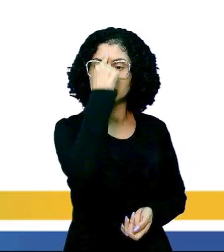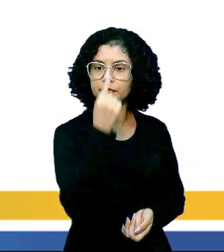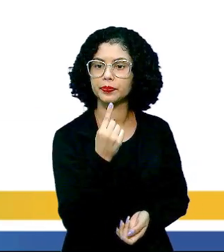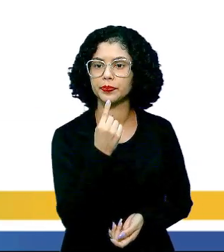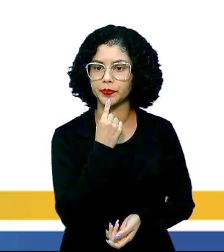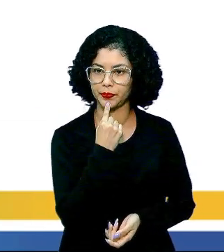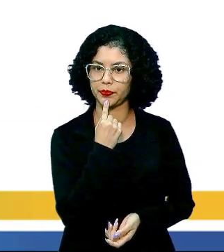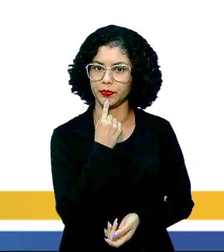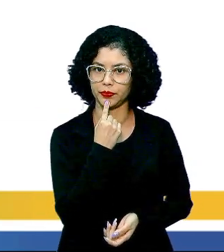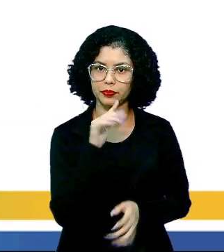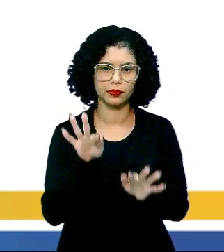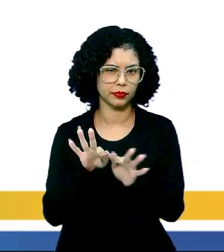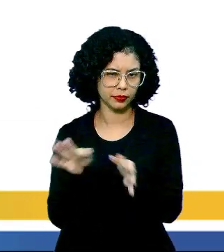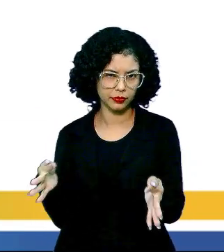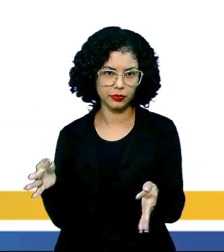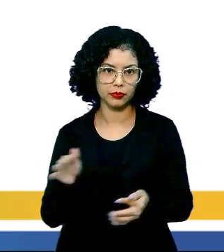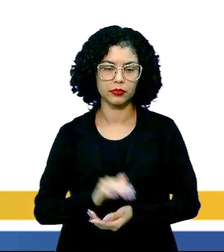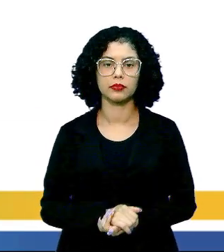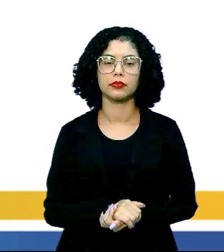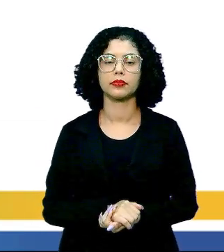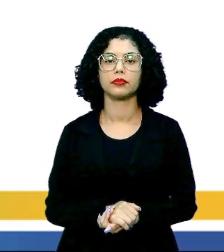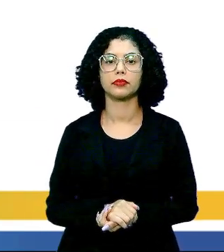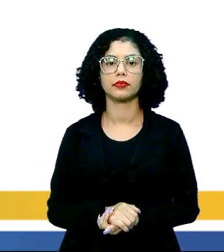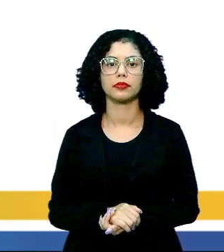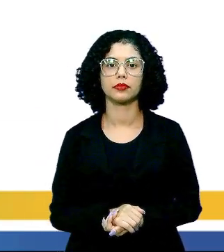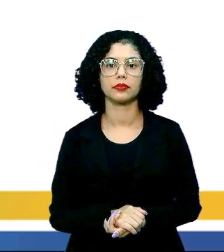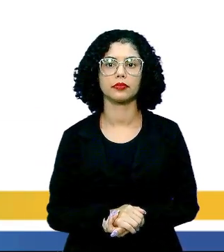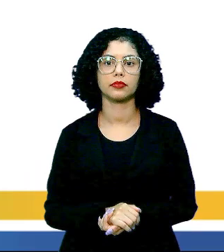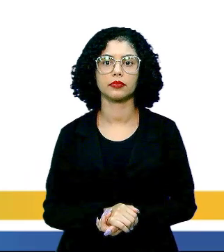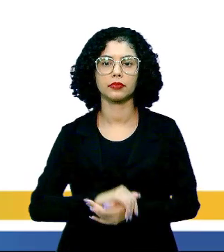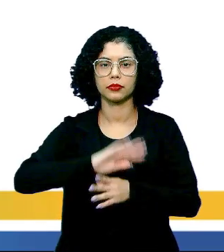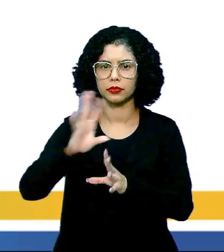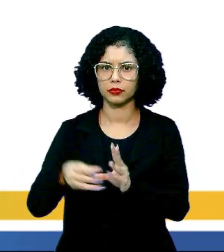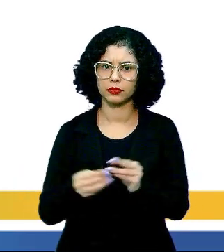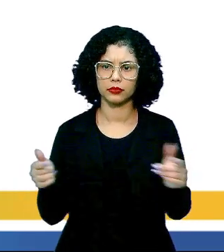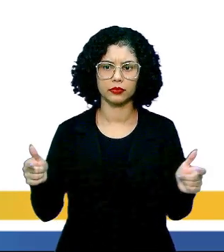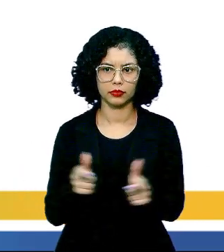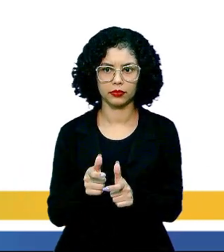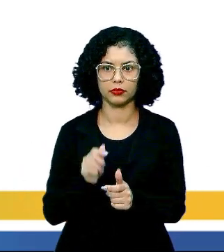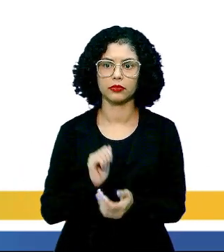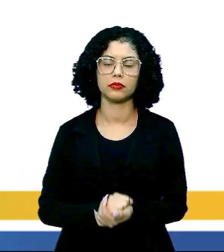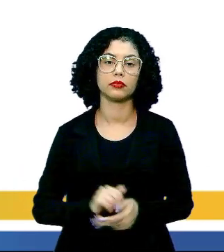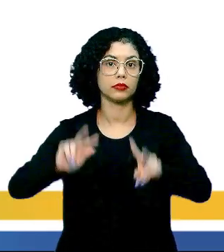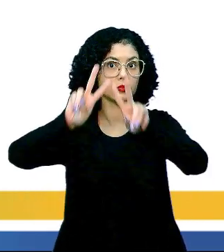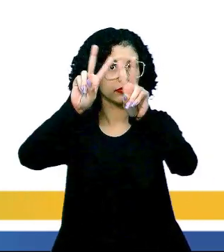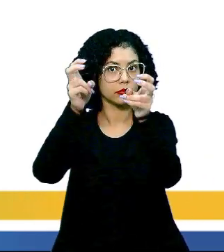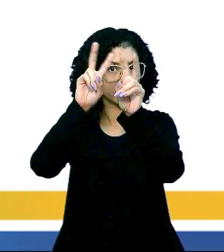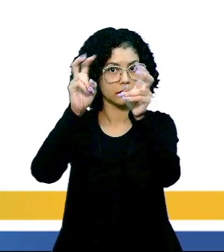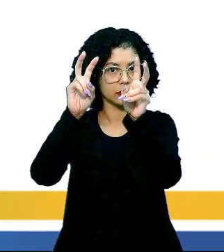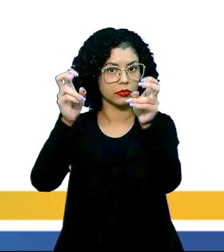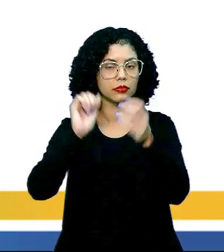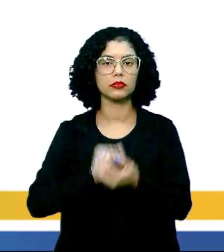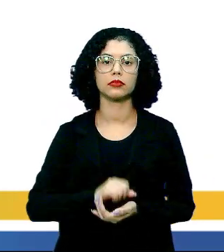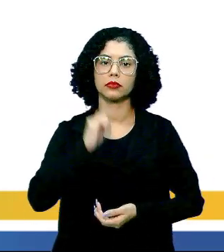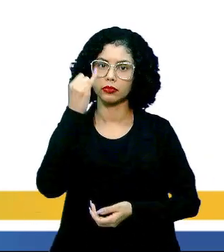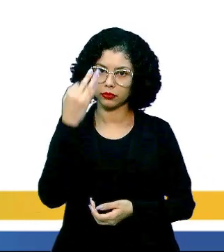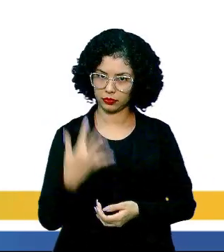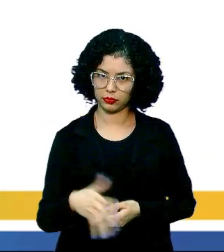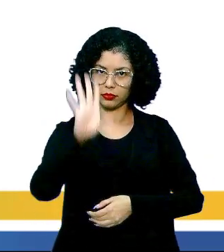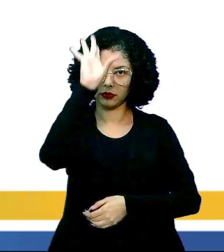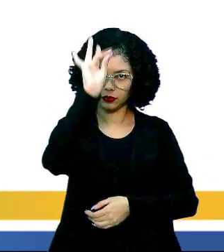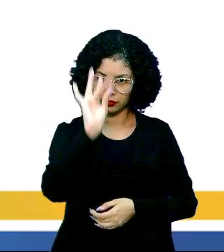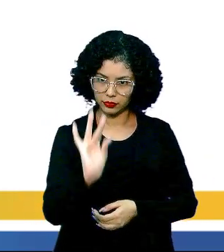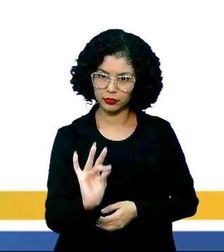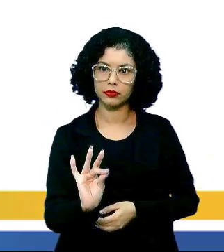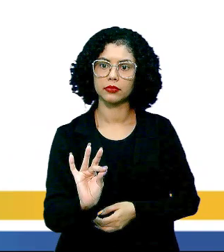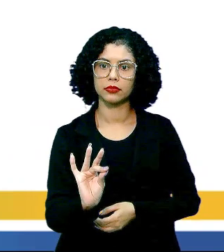imagem, né? Essa mais simples, uma imagem menos complexa, em que um termo ele está sendo